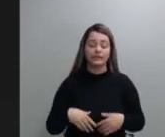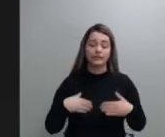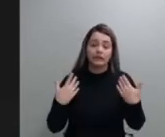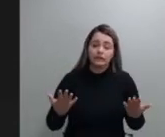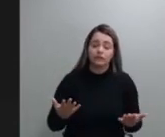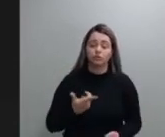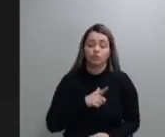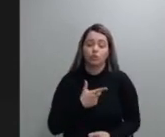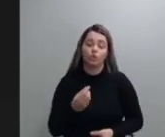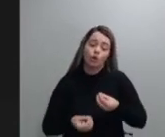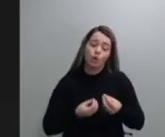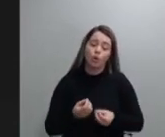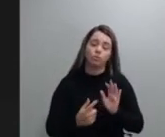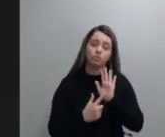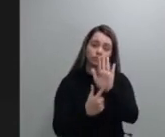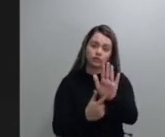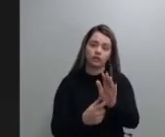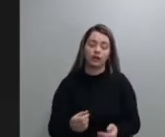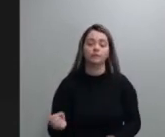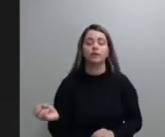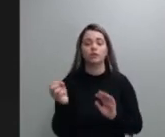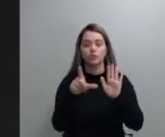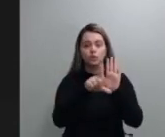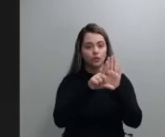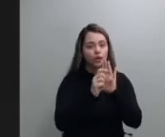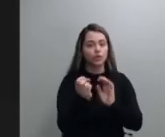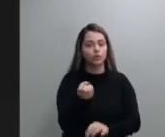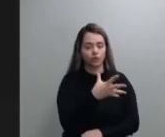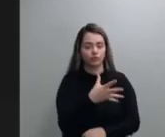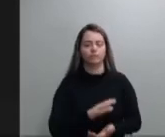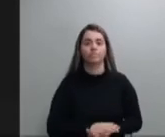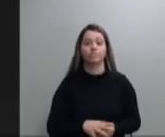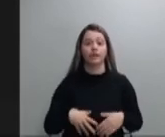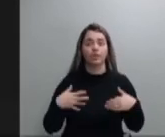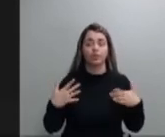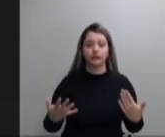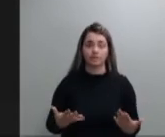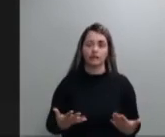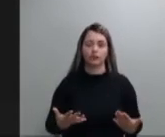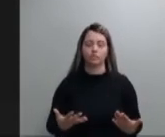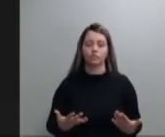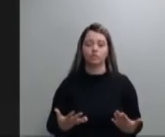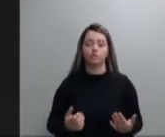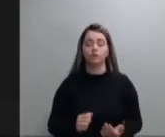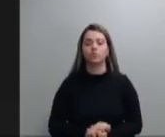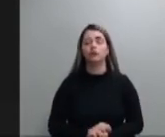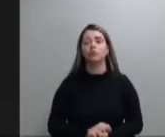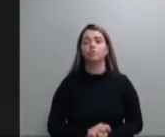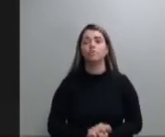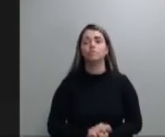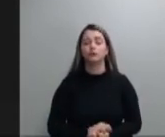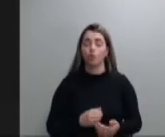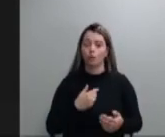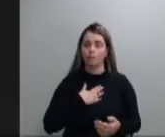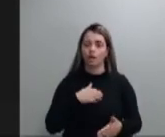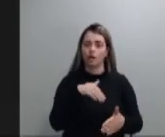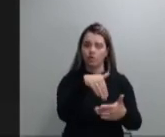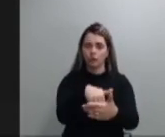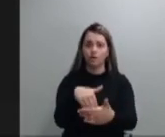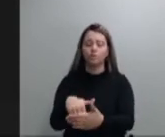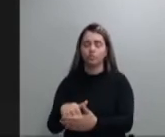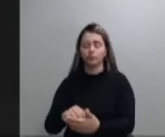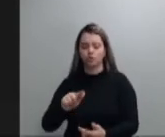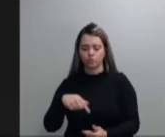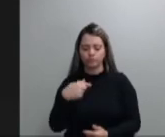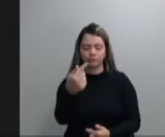pela lei atual pois bem posto isso o item subsequente do meu voto trata do panorama jurisprudencial